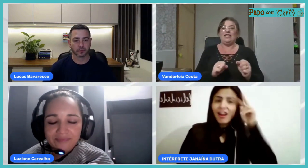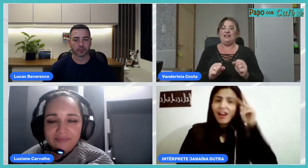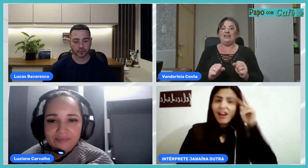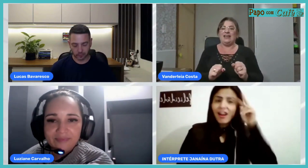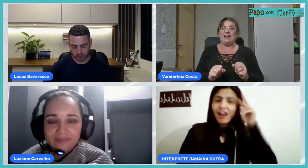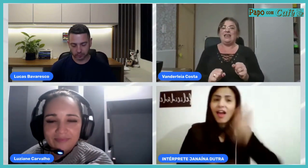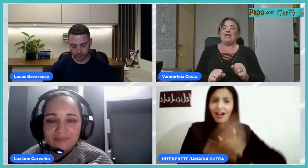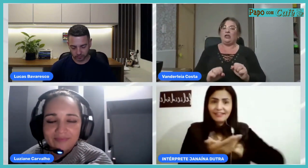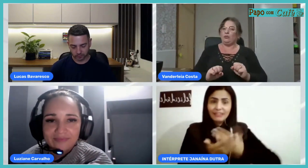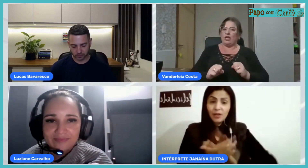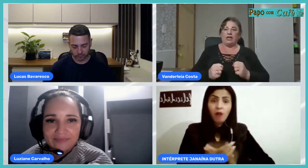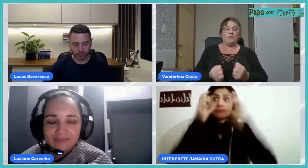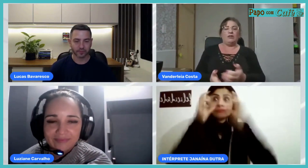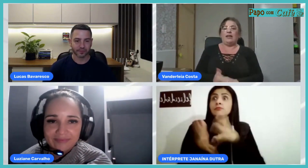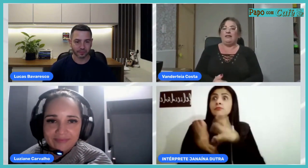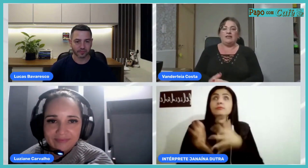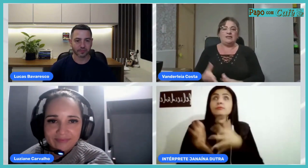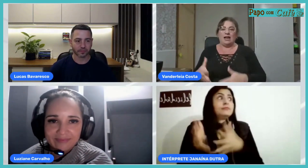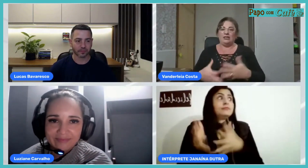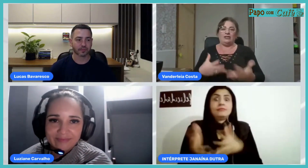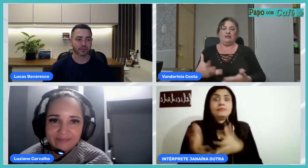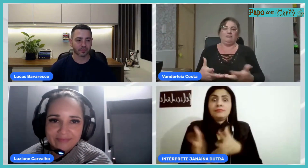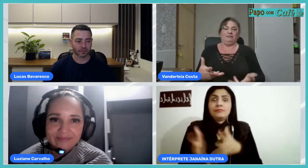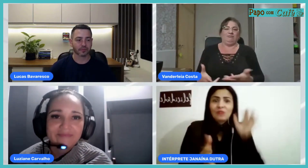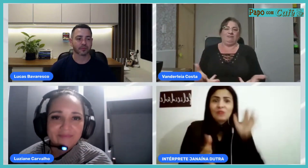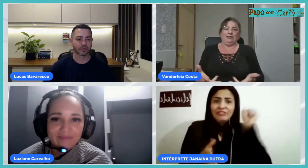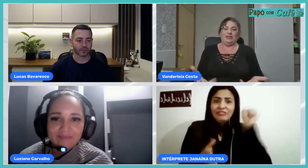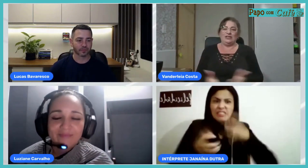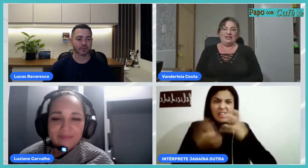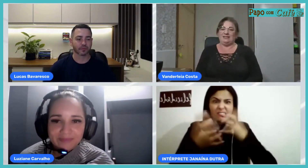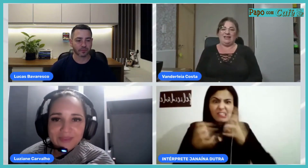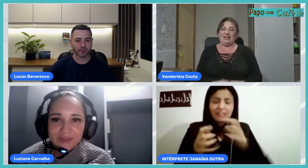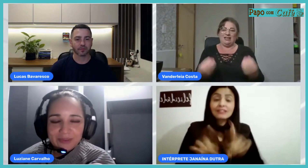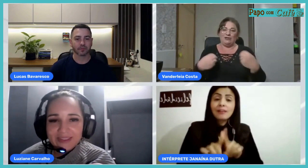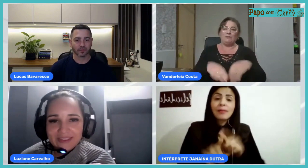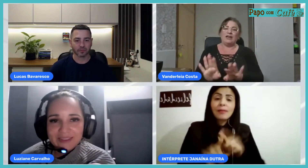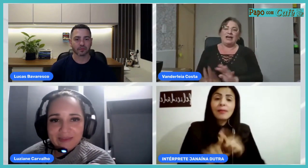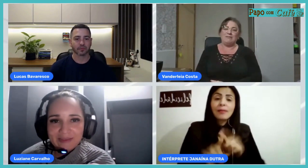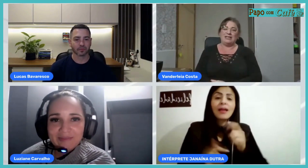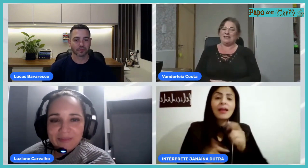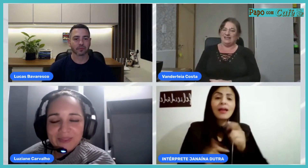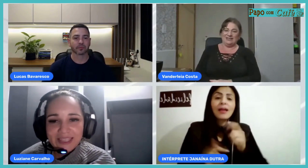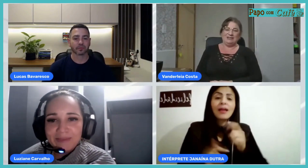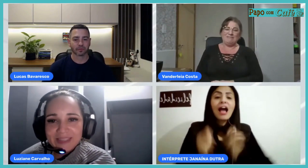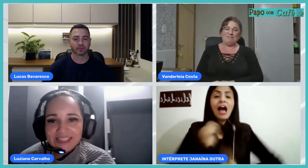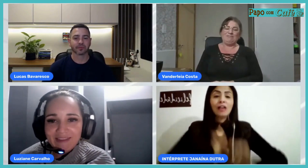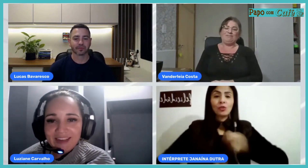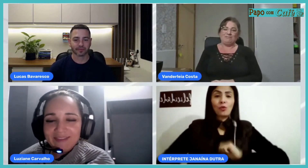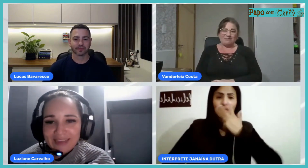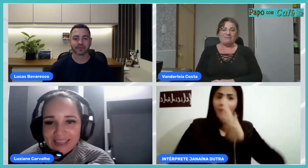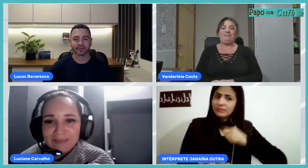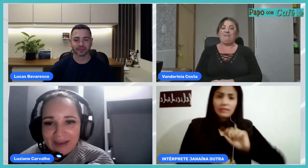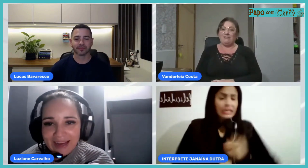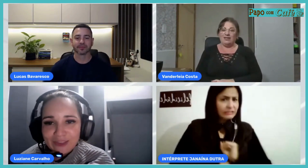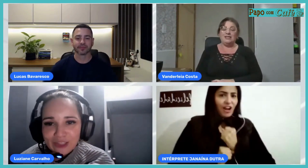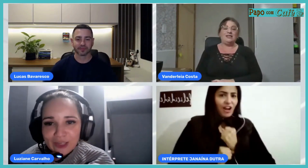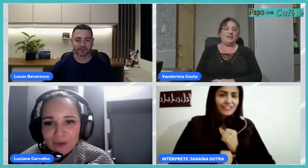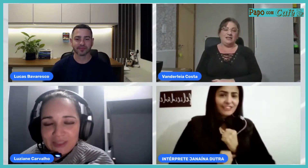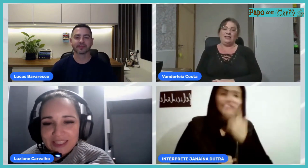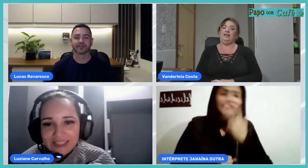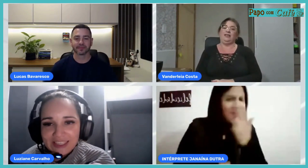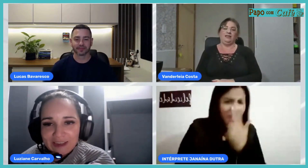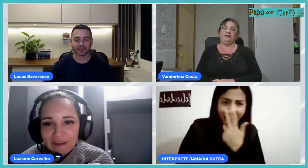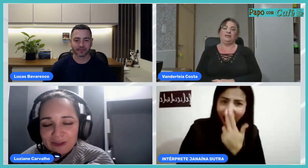e ouvindo, né? E tu tem que botar intensidade, então não adianta, tem que incorporar mesmo. Porque a expressão, ela faz parte